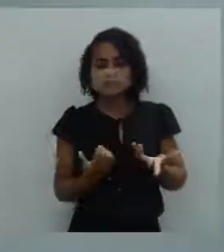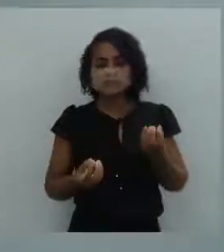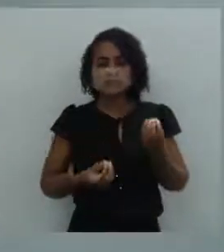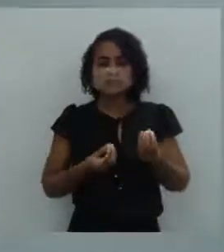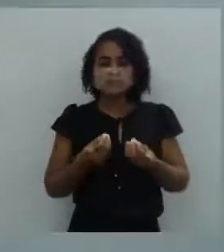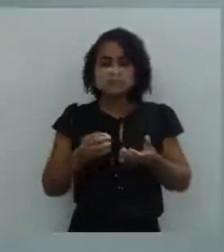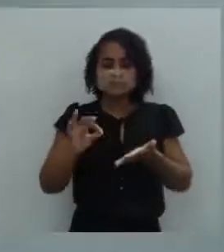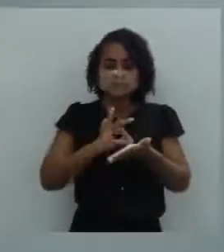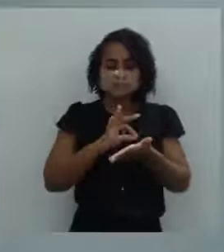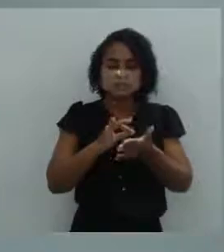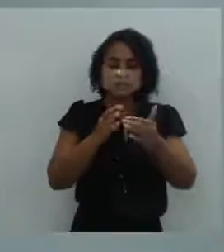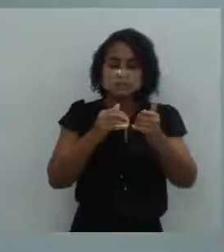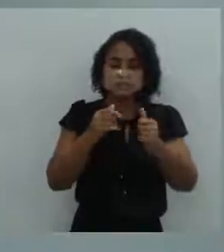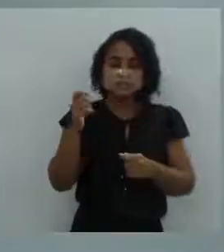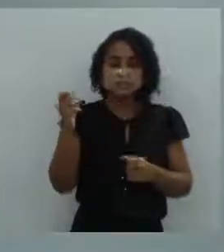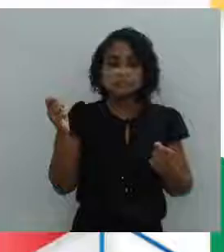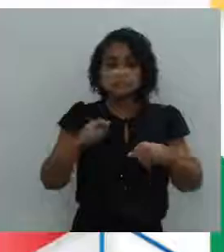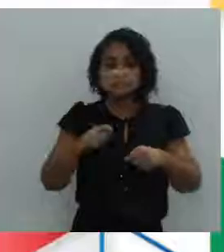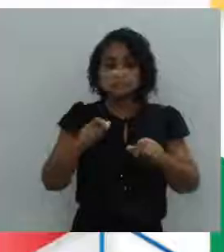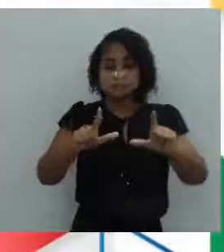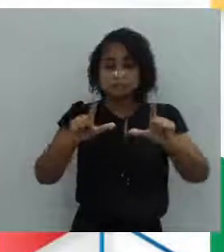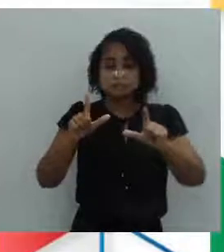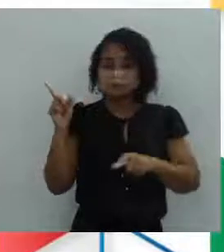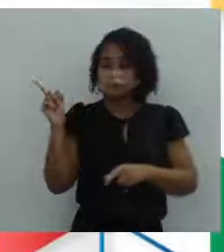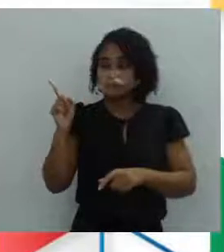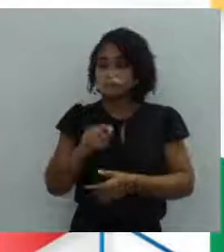abaixo-assinado que foi atendido. Vamos lá para o slide?